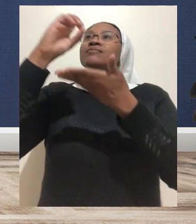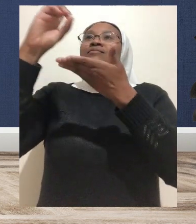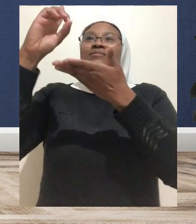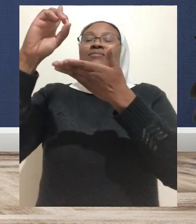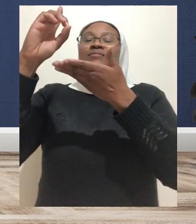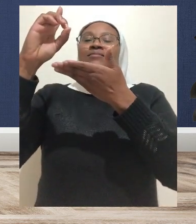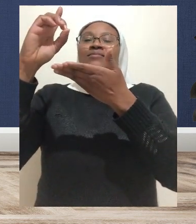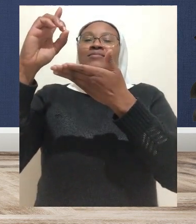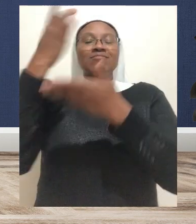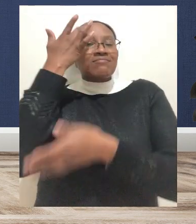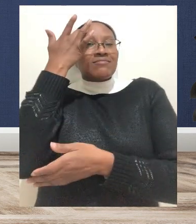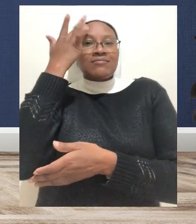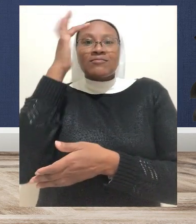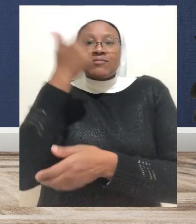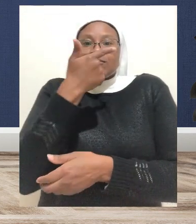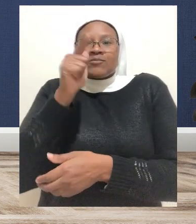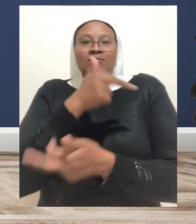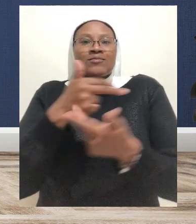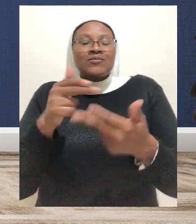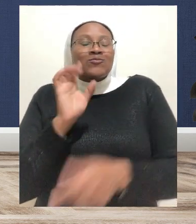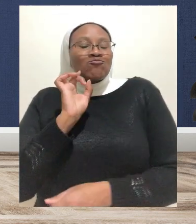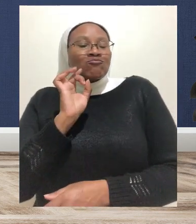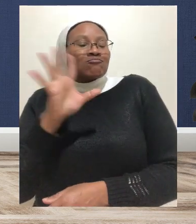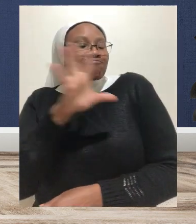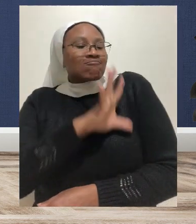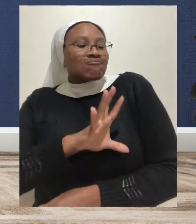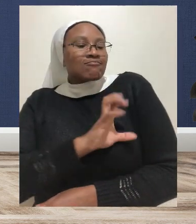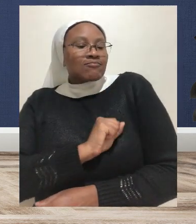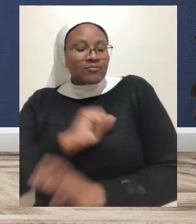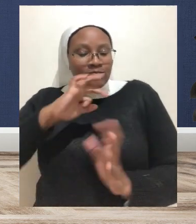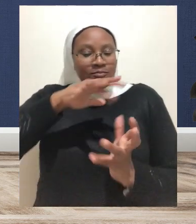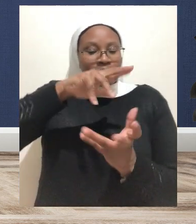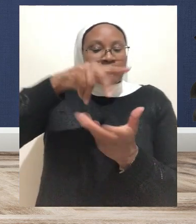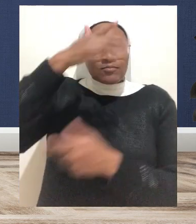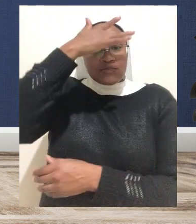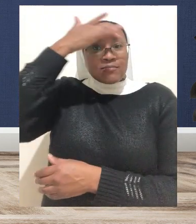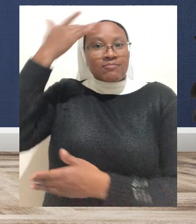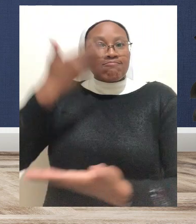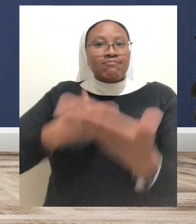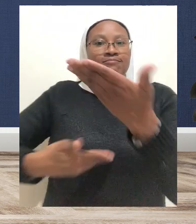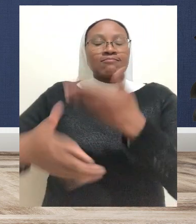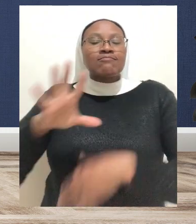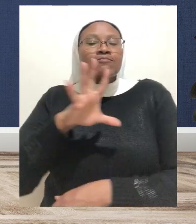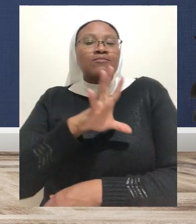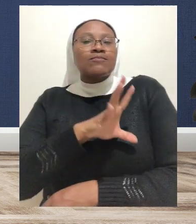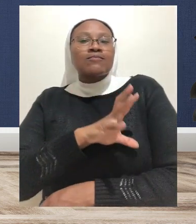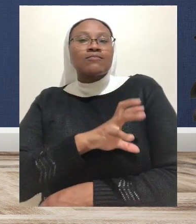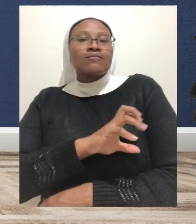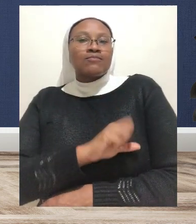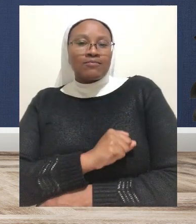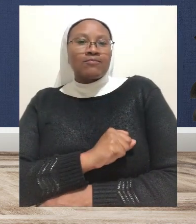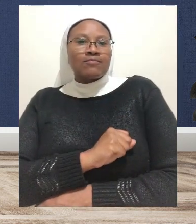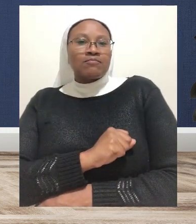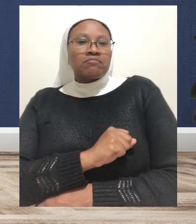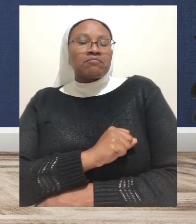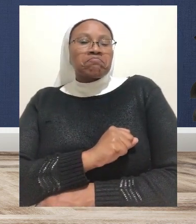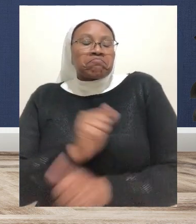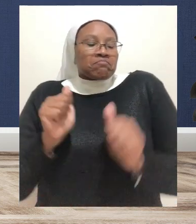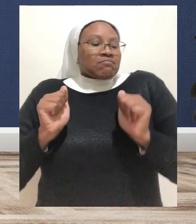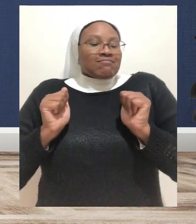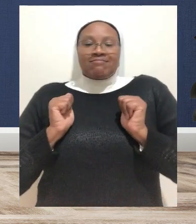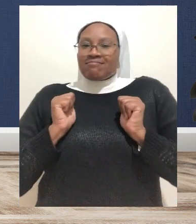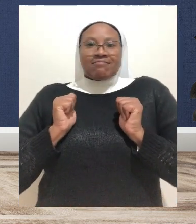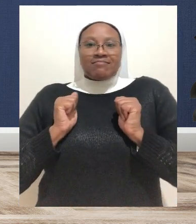Deus não sabe fazer outra coisa, senão amar o mundo e amar muito. Este amor não é um